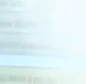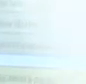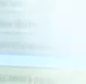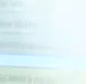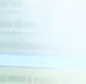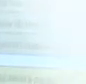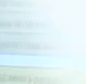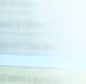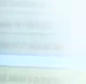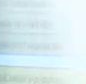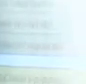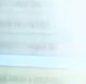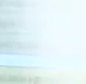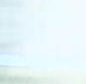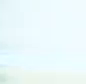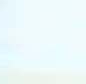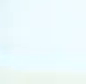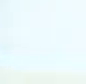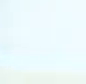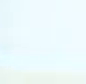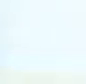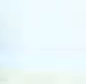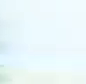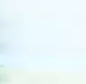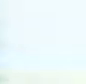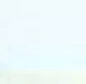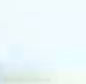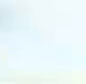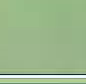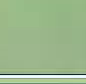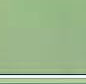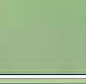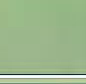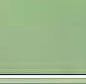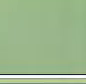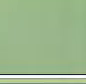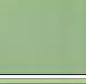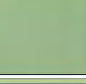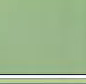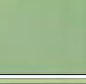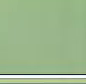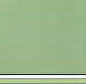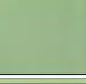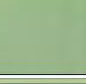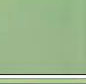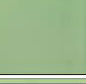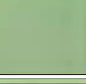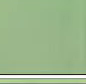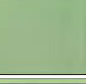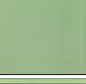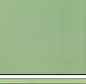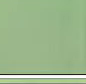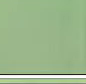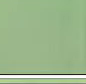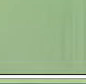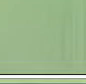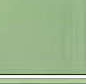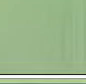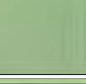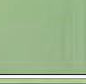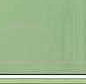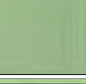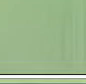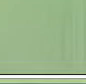não vai modificar, ok? Então, lembrando que a quantidade total a produzir,